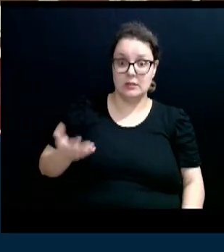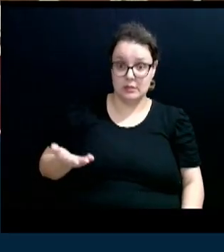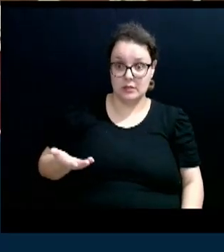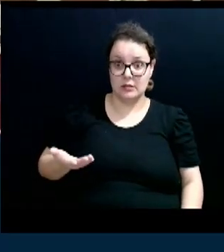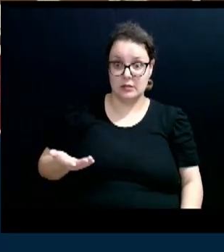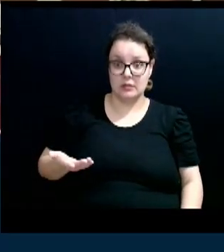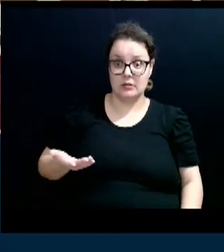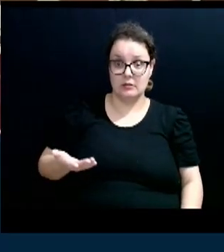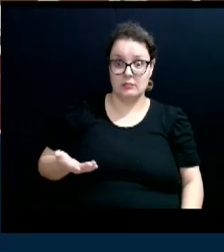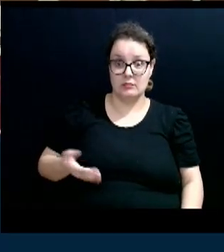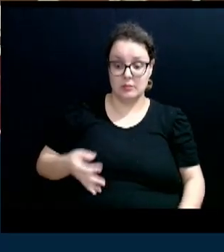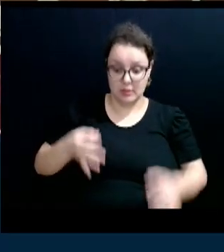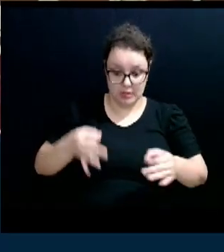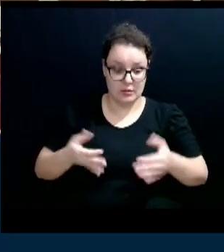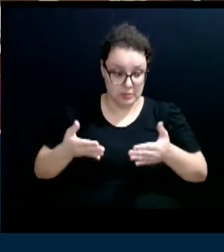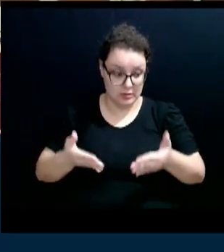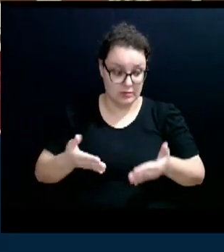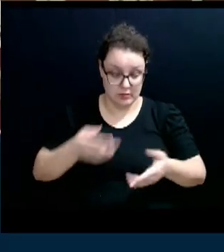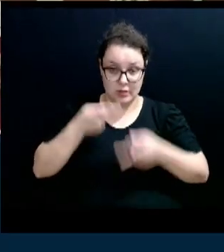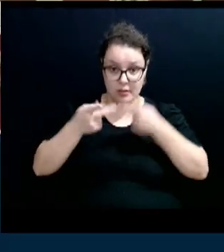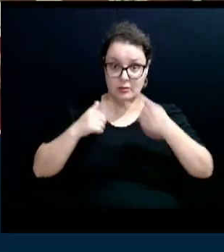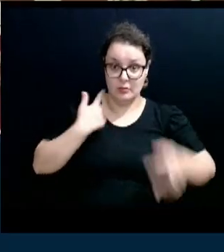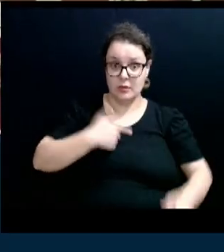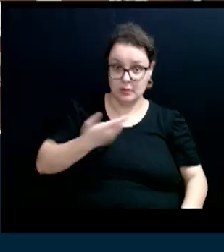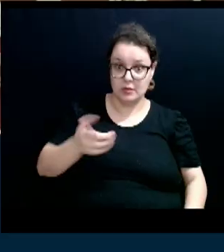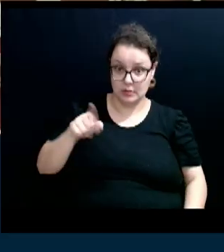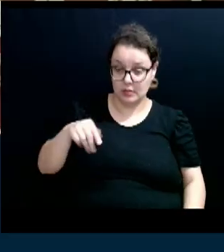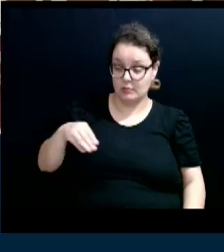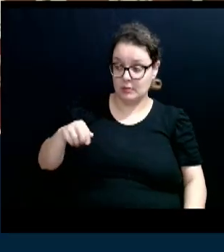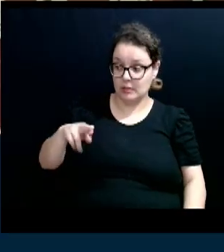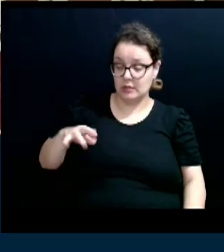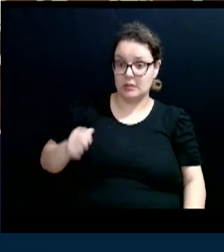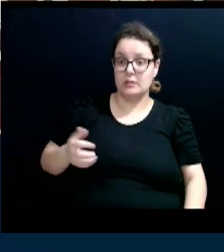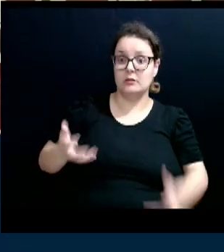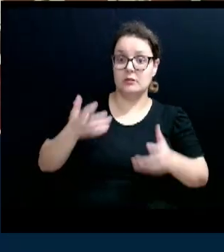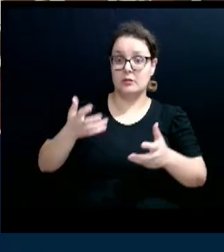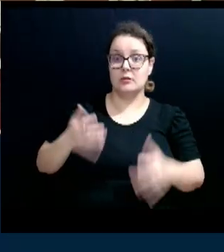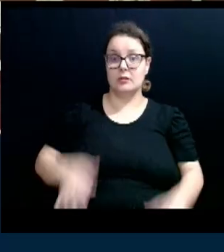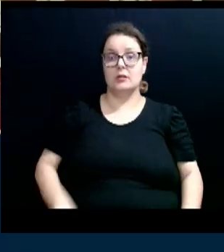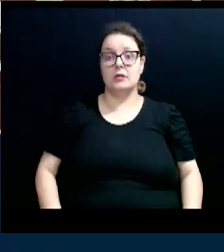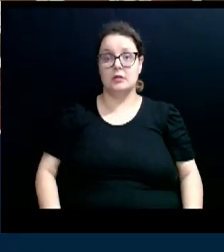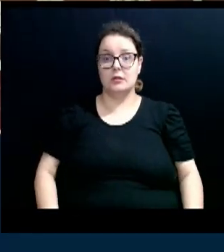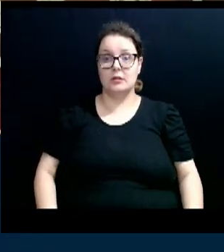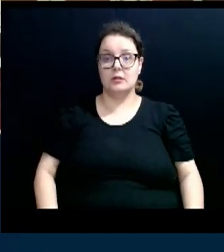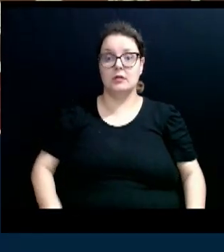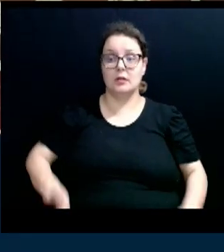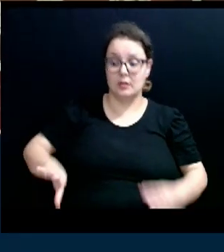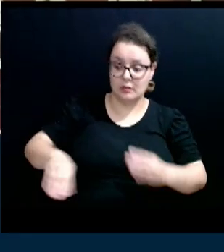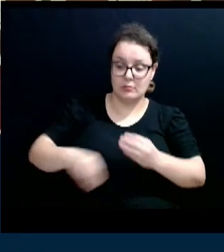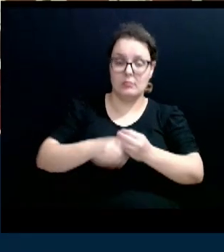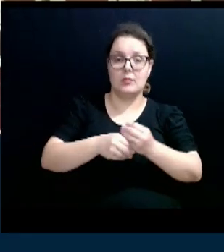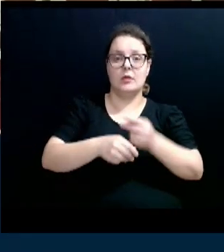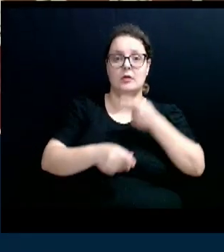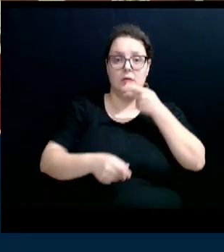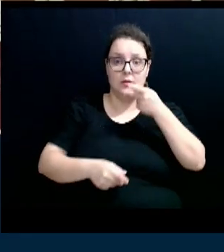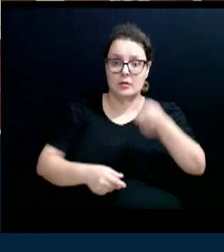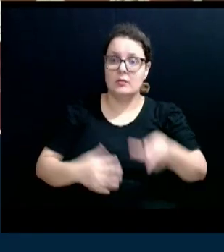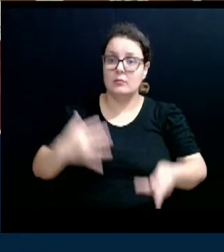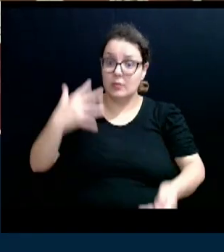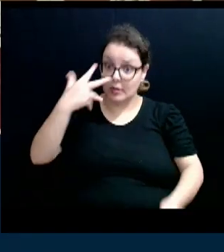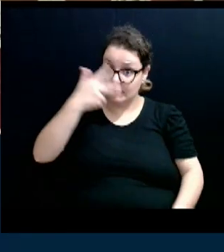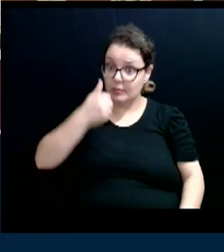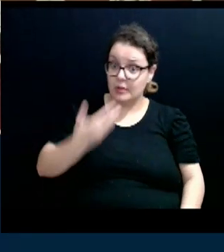assertiva trouxe para a gente aqui, né, Mariana? Eu gostaria que você completasse essa fala tão bonita que a